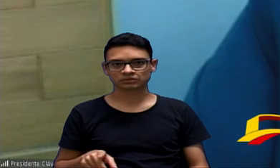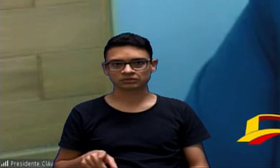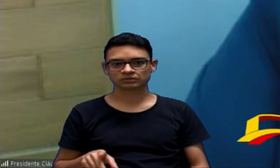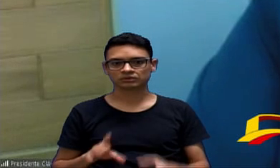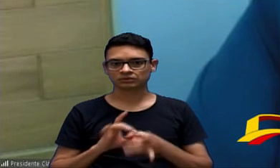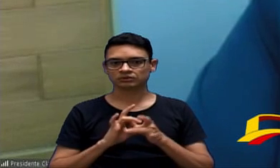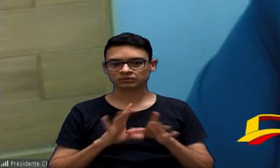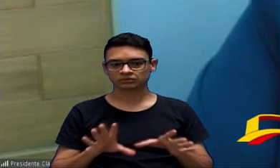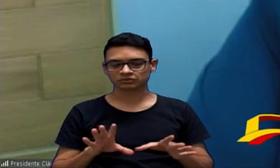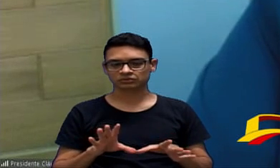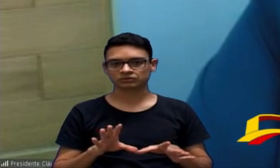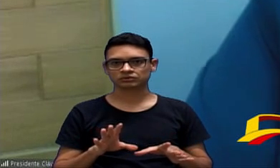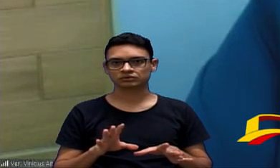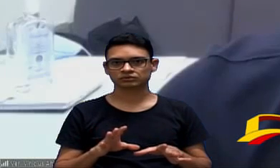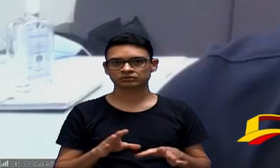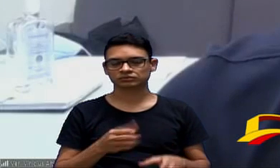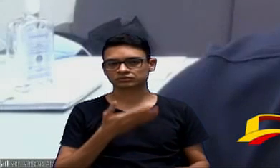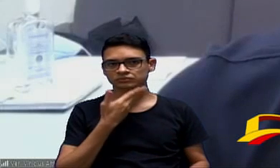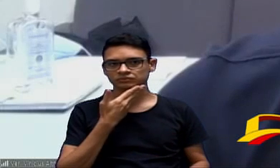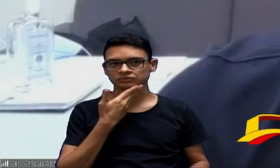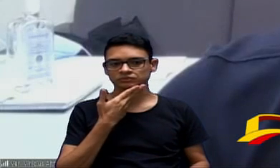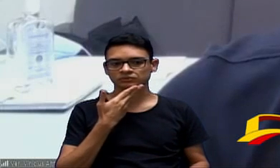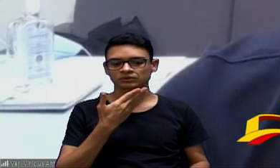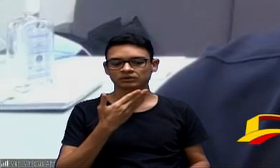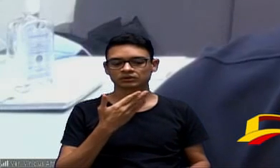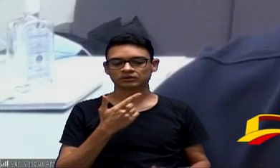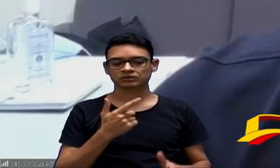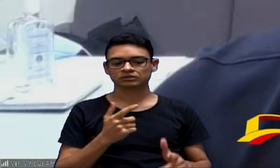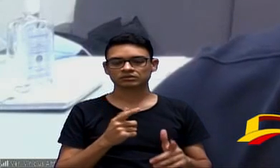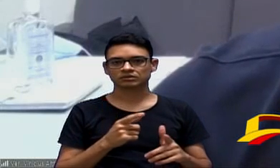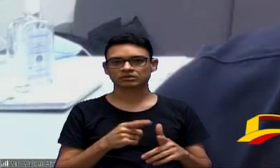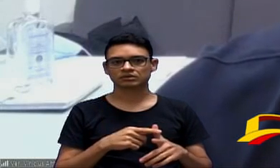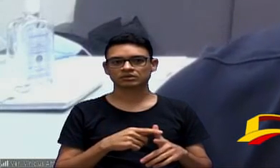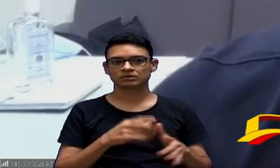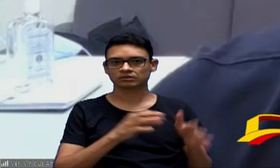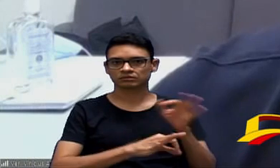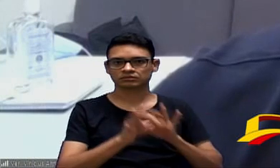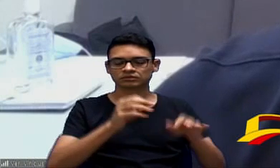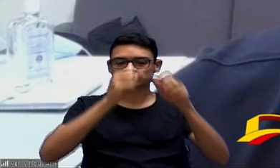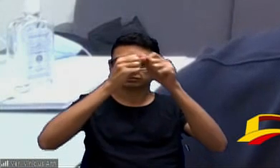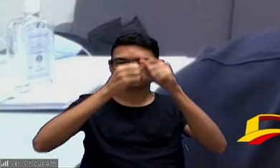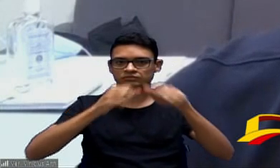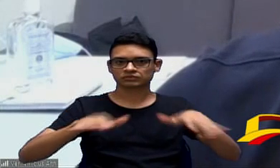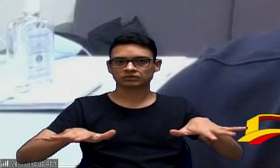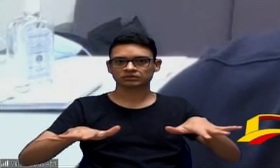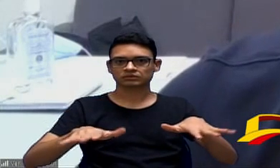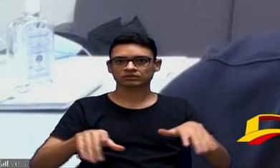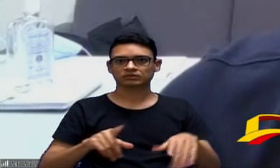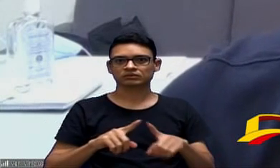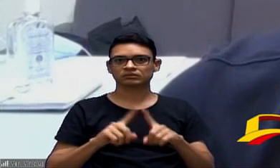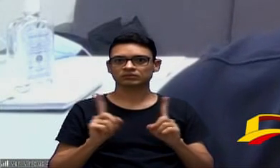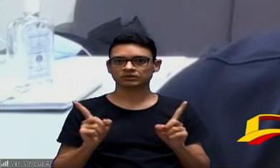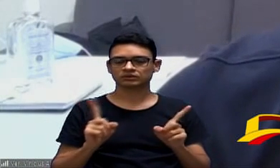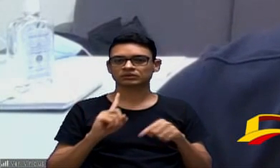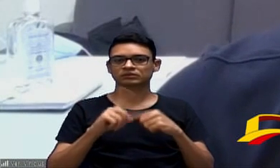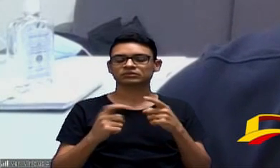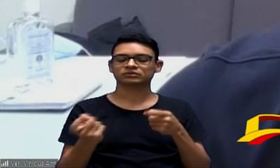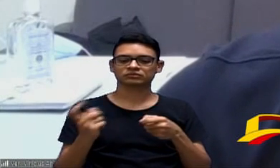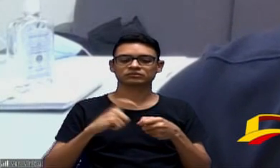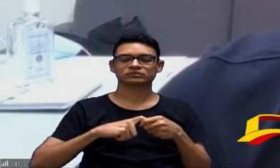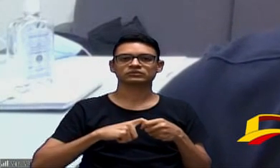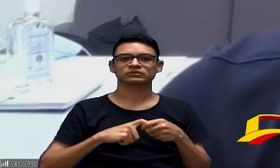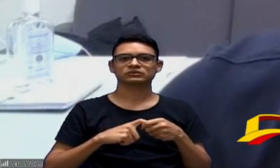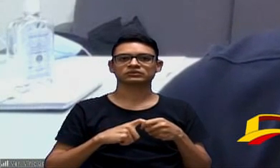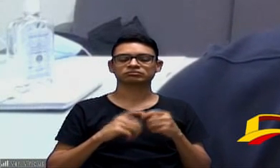Tá ligado o som, Vossa Excelência. O projeto sai de pauta agora porque foi prejudicado, mas ele com certeza voltará